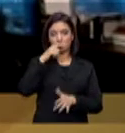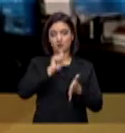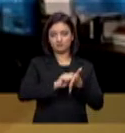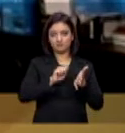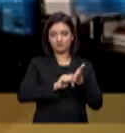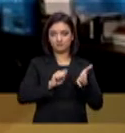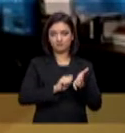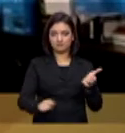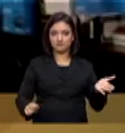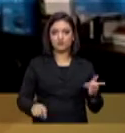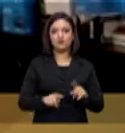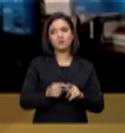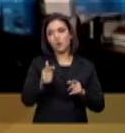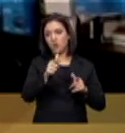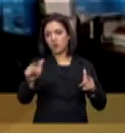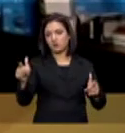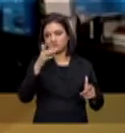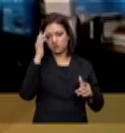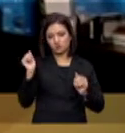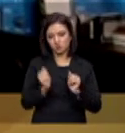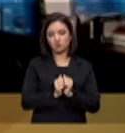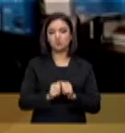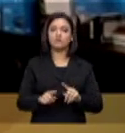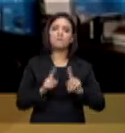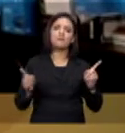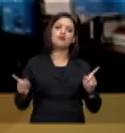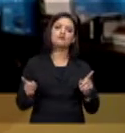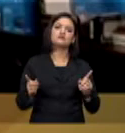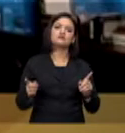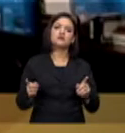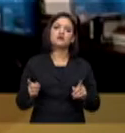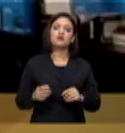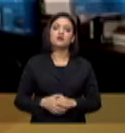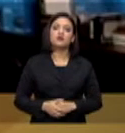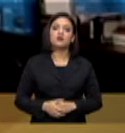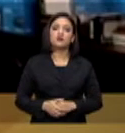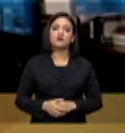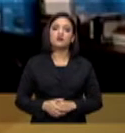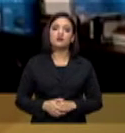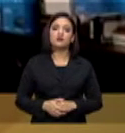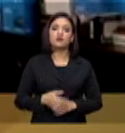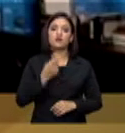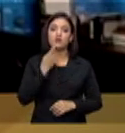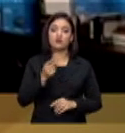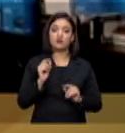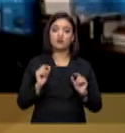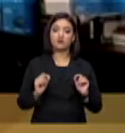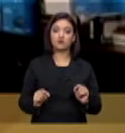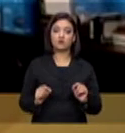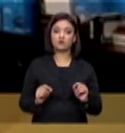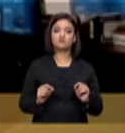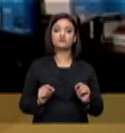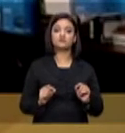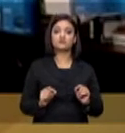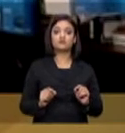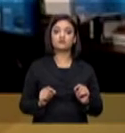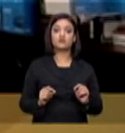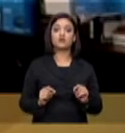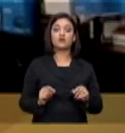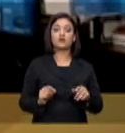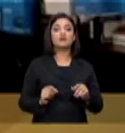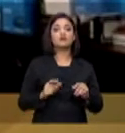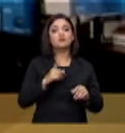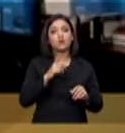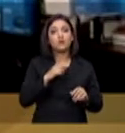Gilmar Mendes, entre outros autores. E lá no ponto, eu vou ser rápido, resulta desta forma constitucional que o balanço dos